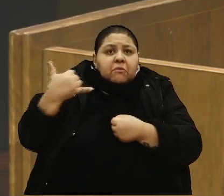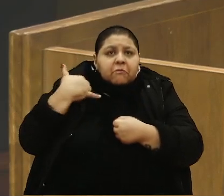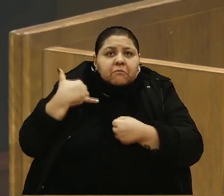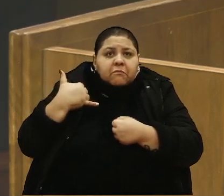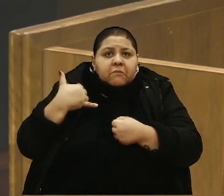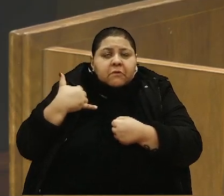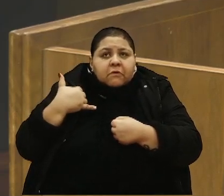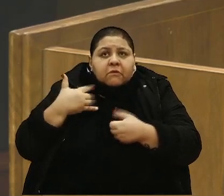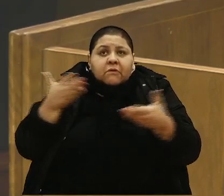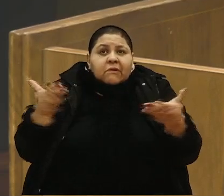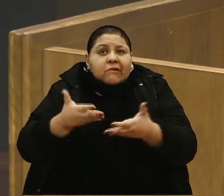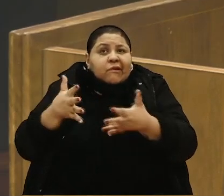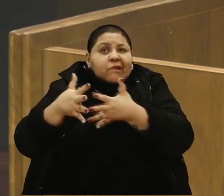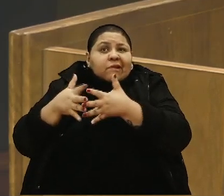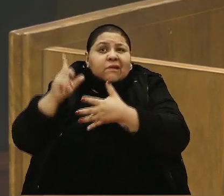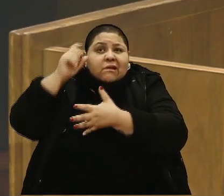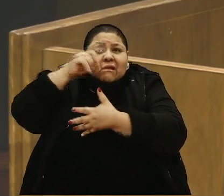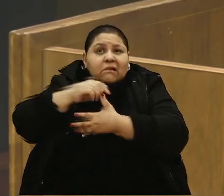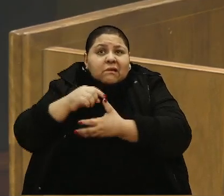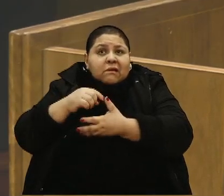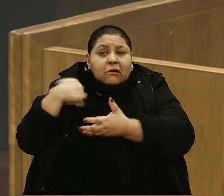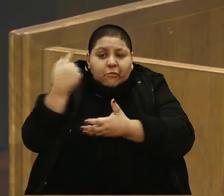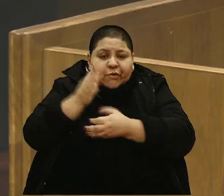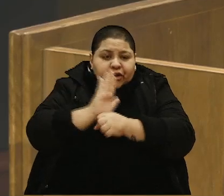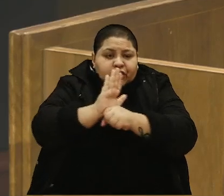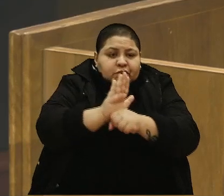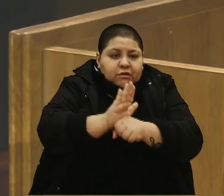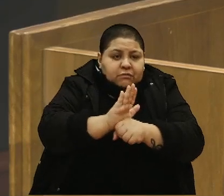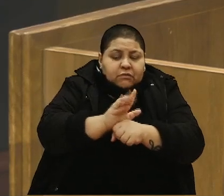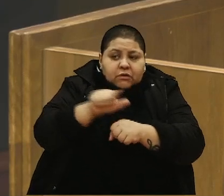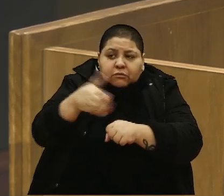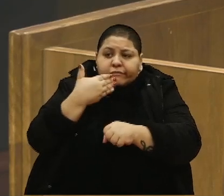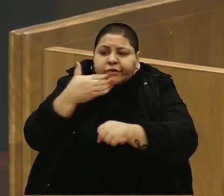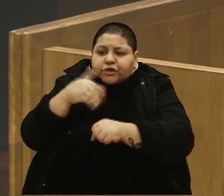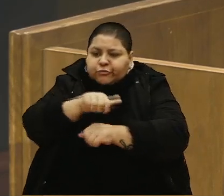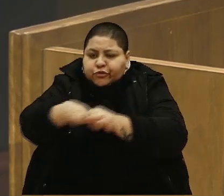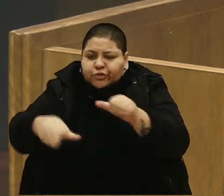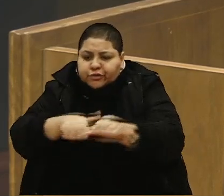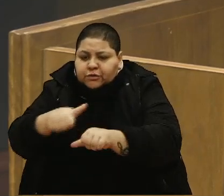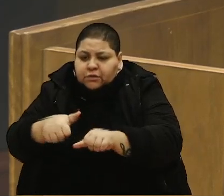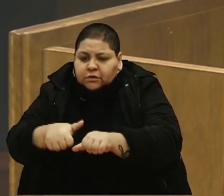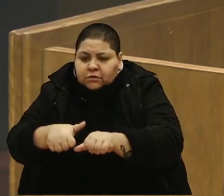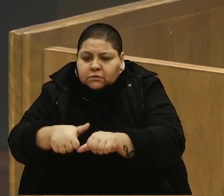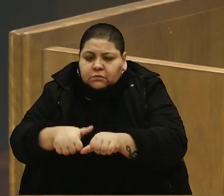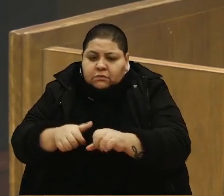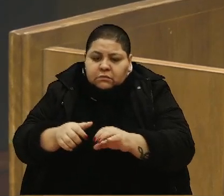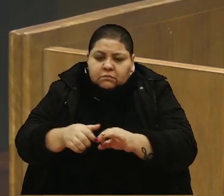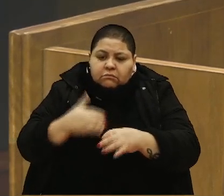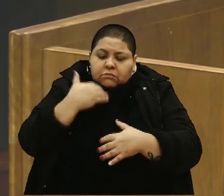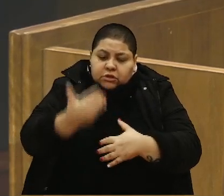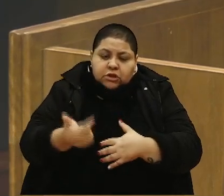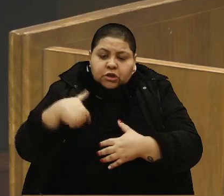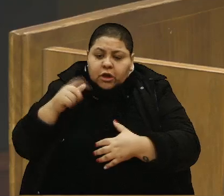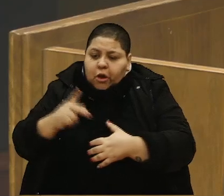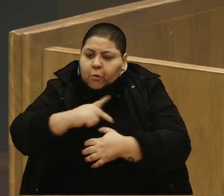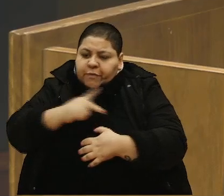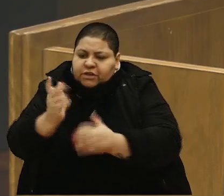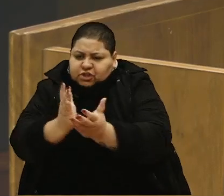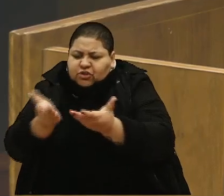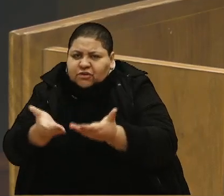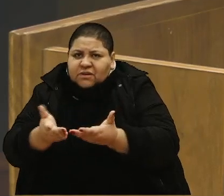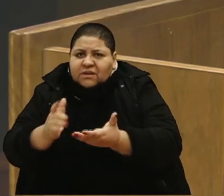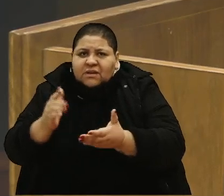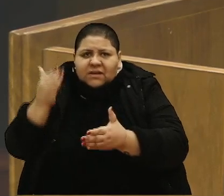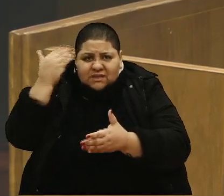assim, fica complicado que para nós ajudar e eles nos pedirem mudanças na guarda, a gente serve. Eu, como presidente de comissão, sirvo. Sabe o que eu